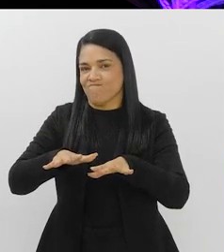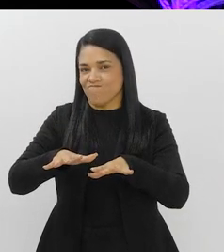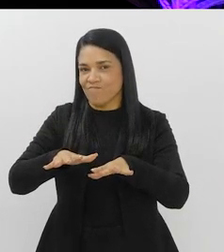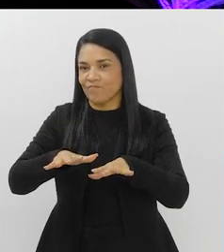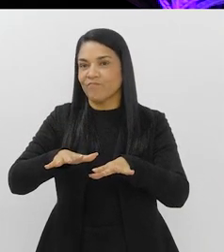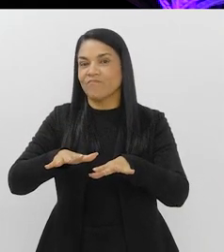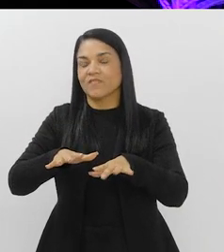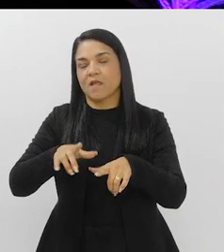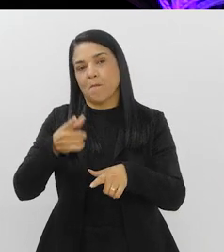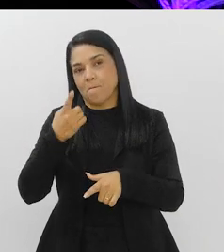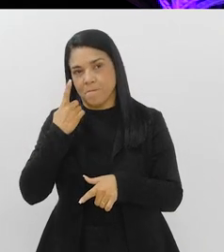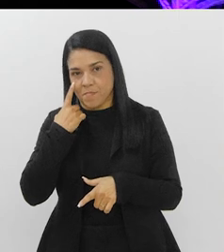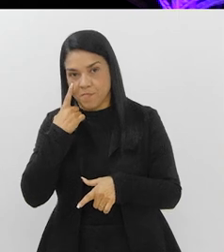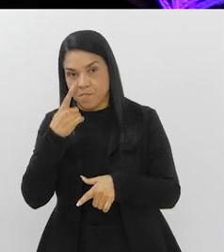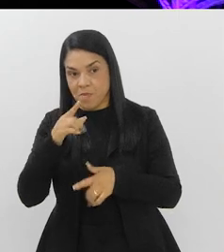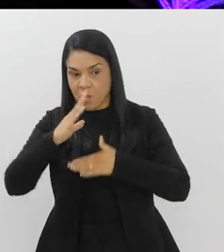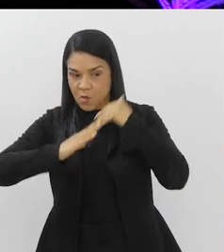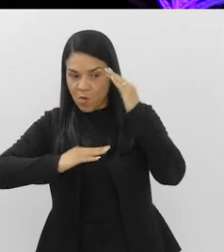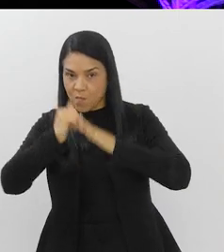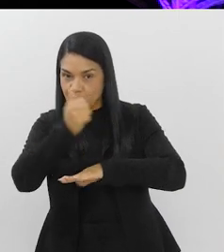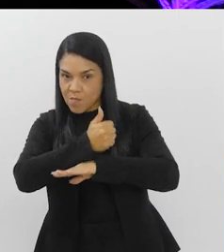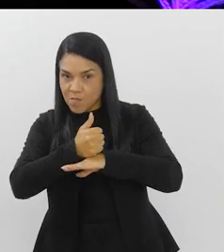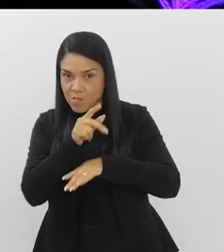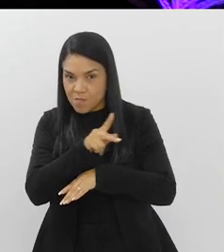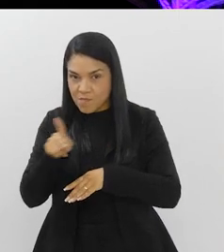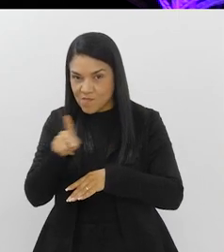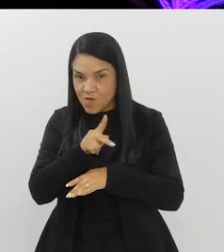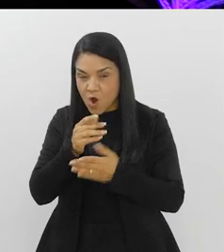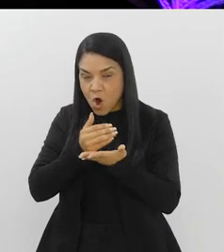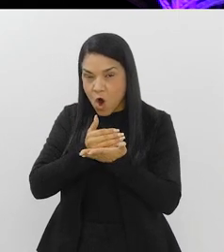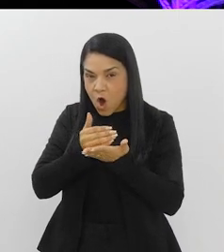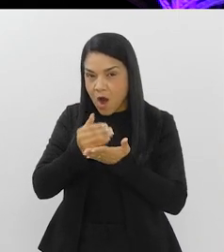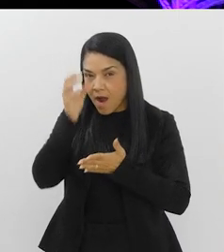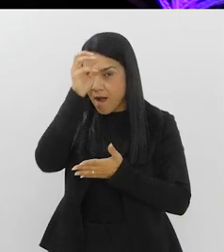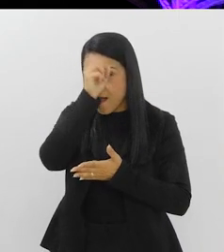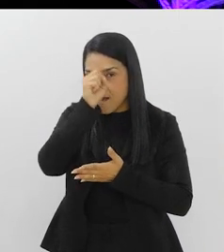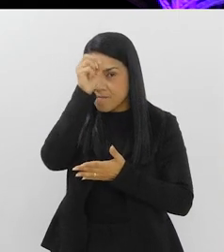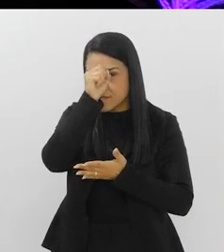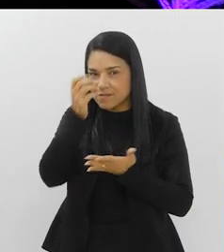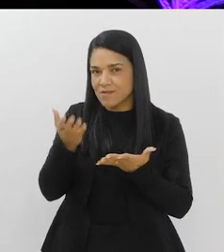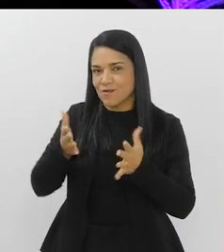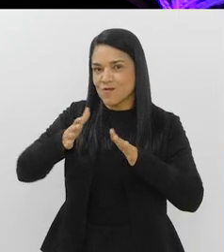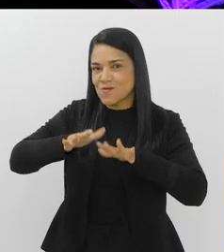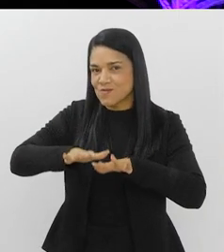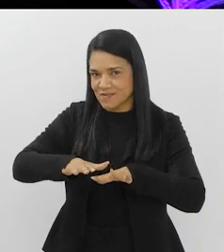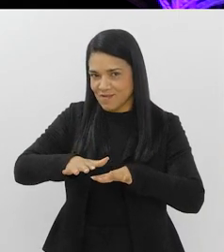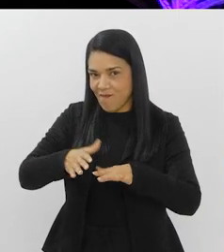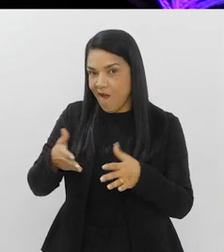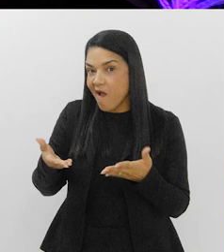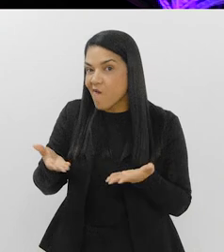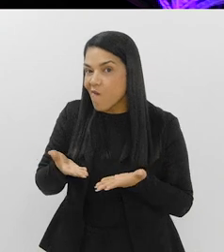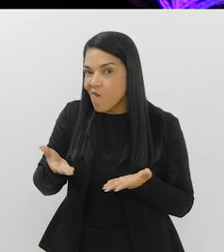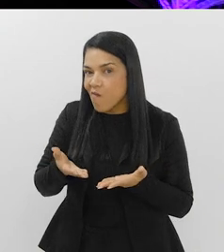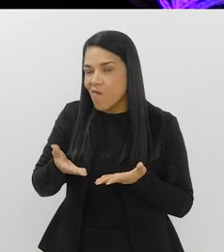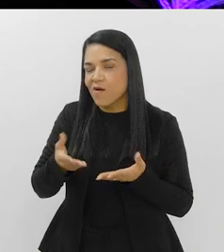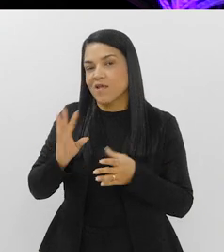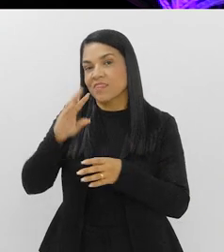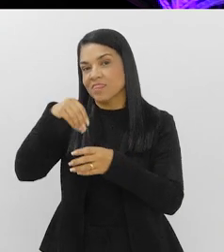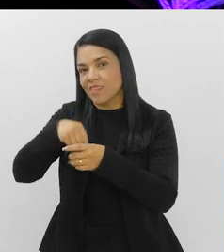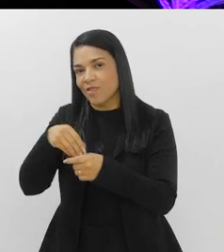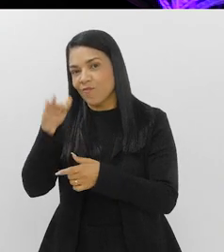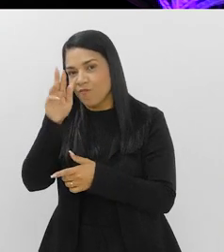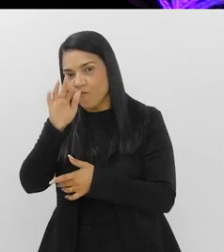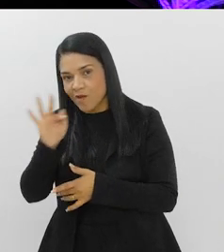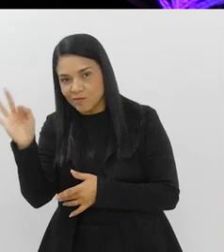processo que veja os profissionais os professores estão começando a aprender sobre inclusão na na na na nas